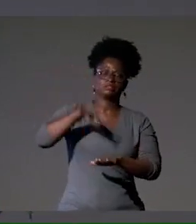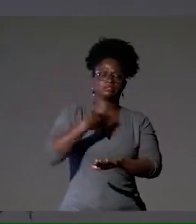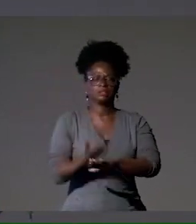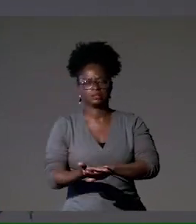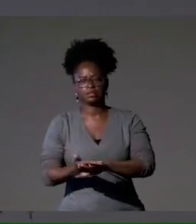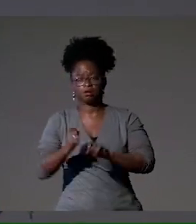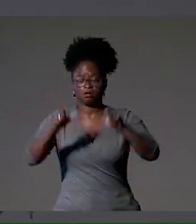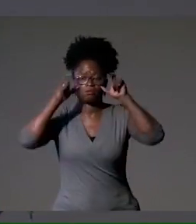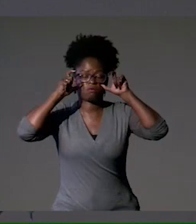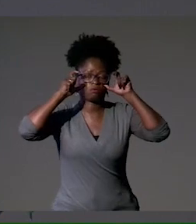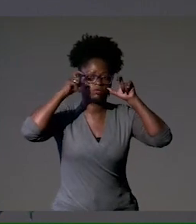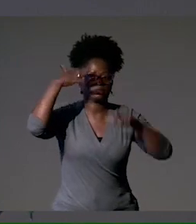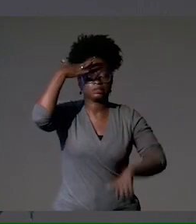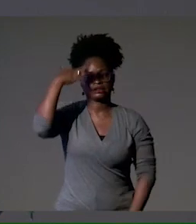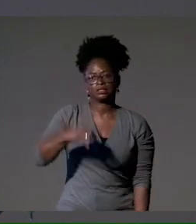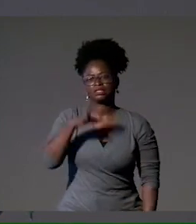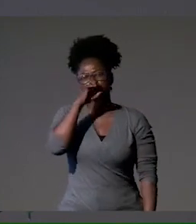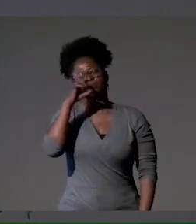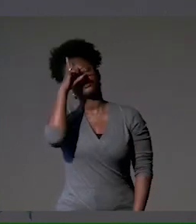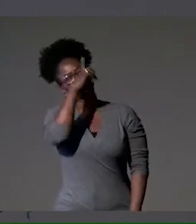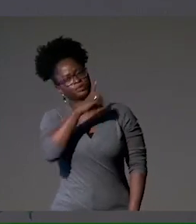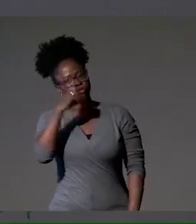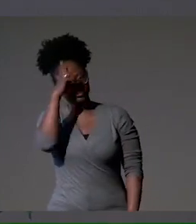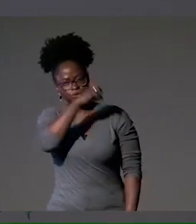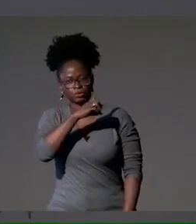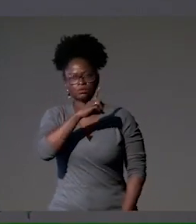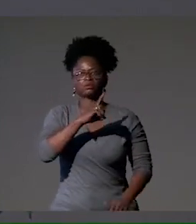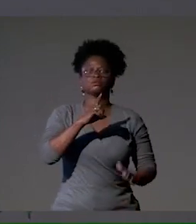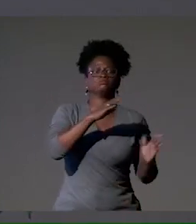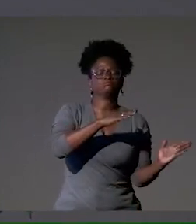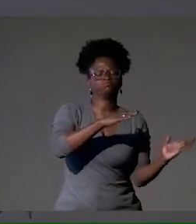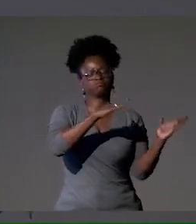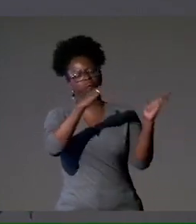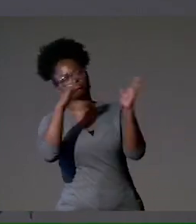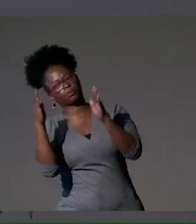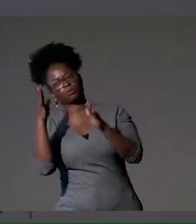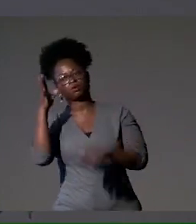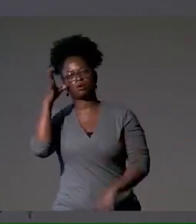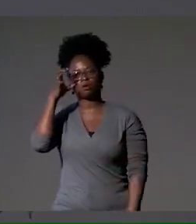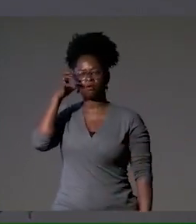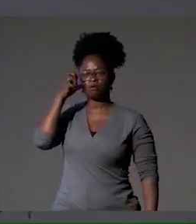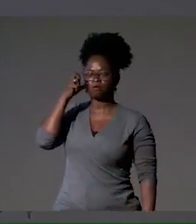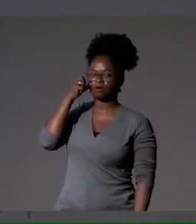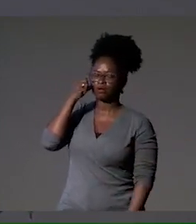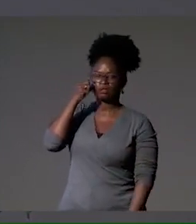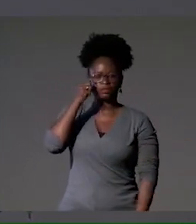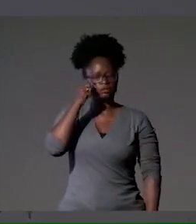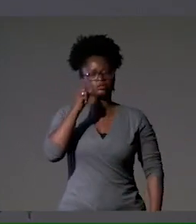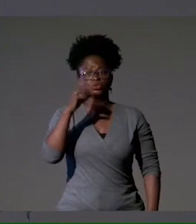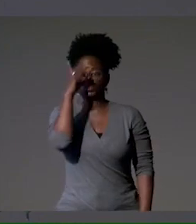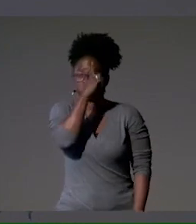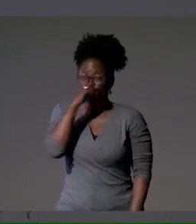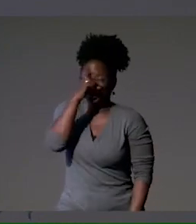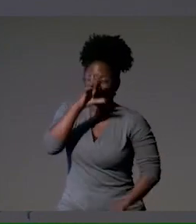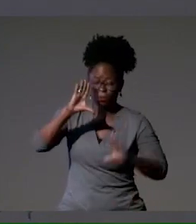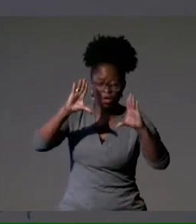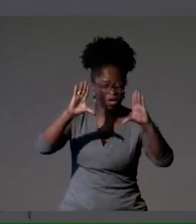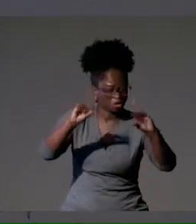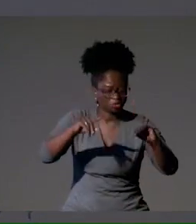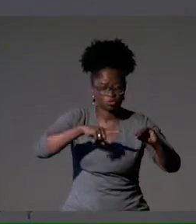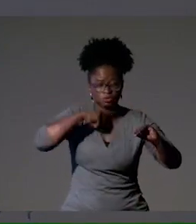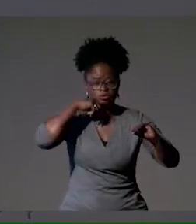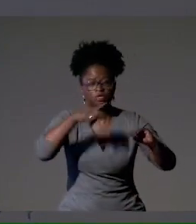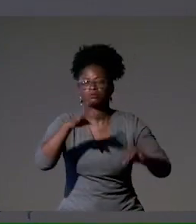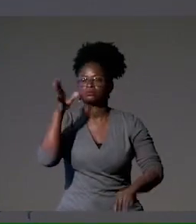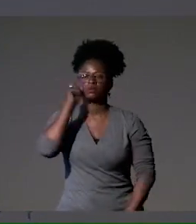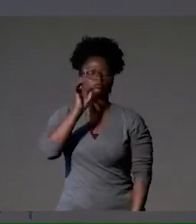cedo, chega no sábado e no domingo, estende mais horas de sono, aí no domingo à noite você não consegue dormir, porque você acordou muito